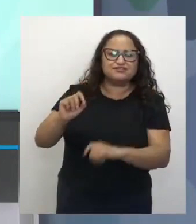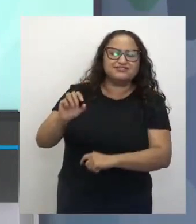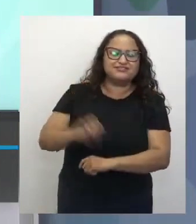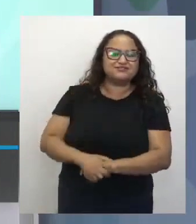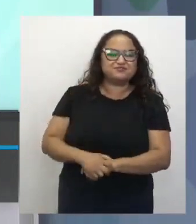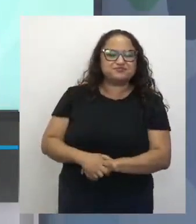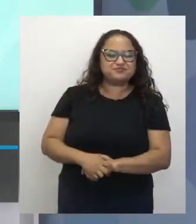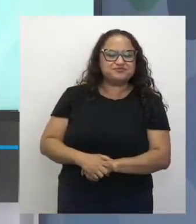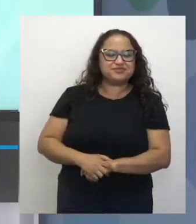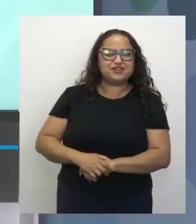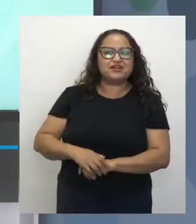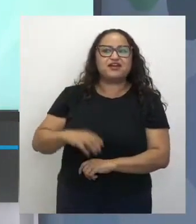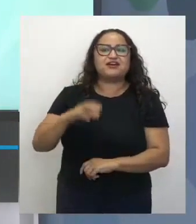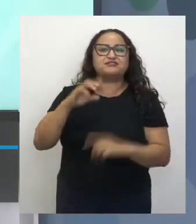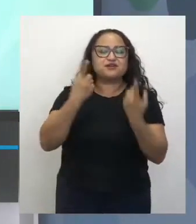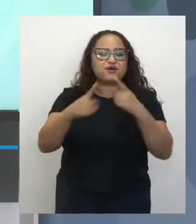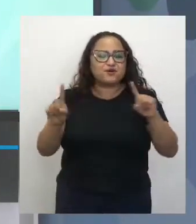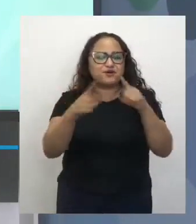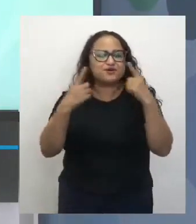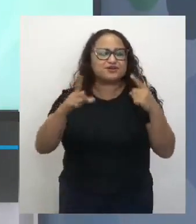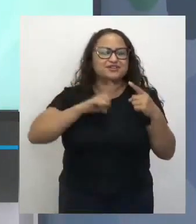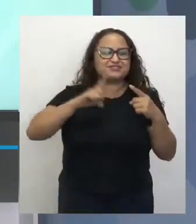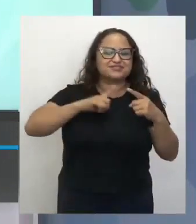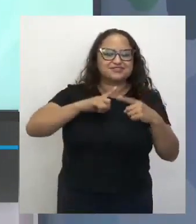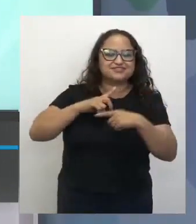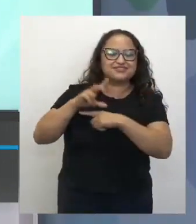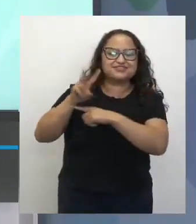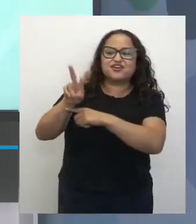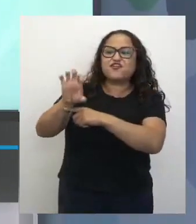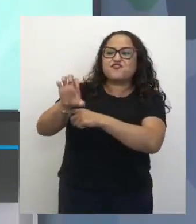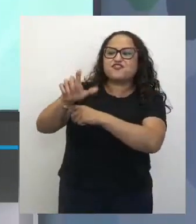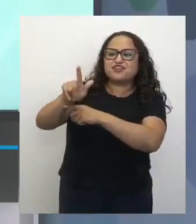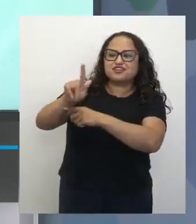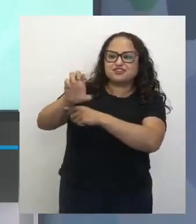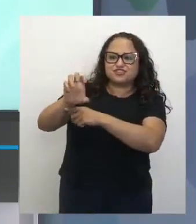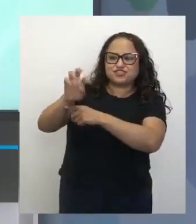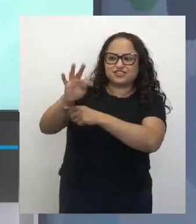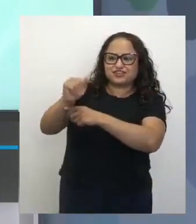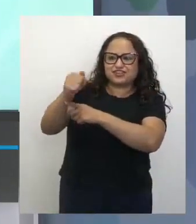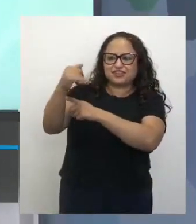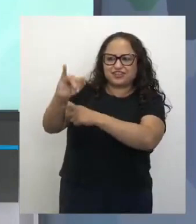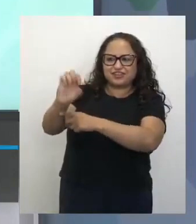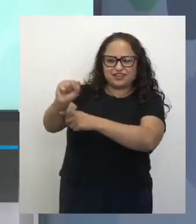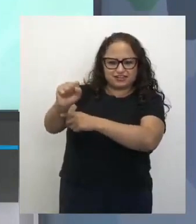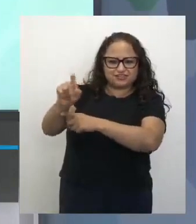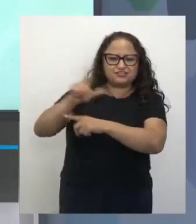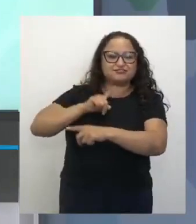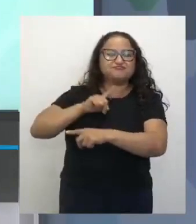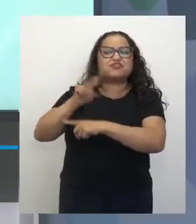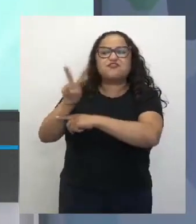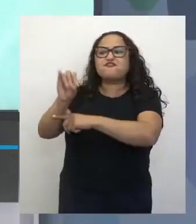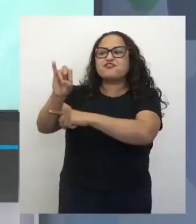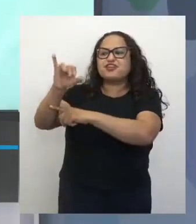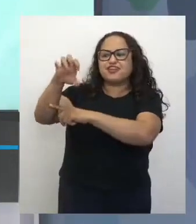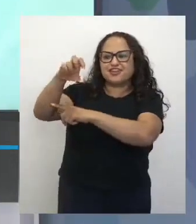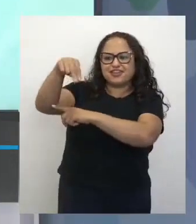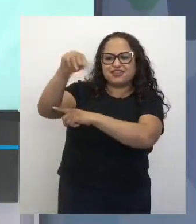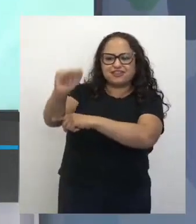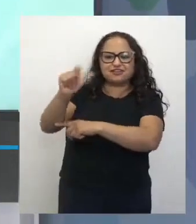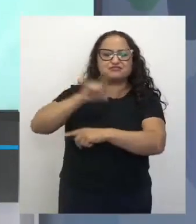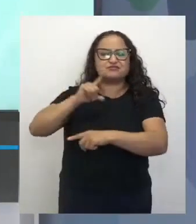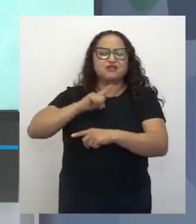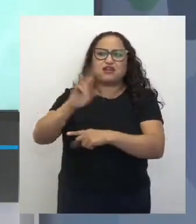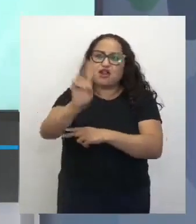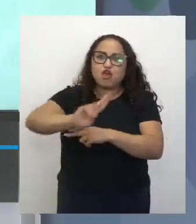seja, Orquestra dos Vegetais de Viena. Tá? Essa Orquestra dos Vegetais de Viena, gente, ela é fantástica. Por quê? Eles pegam